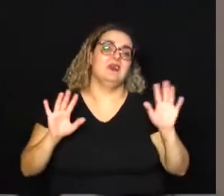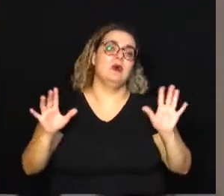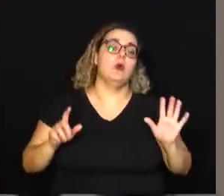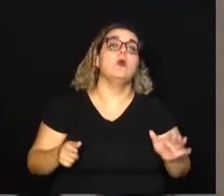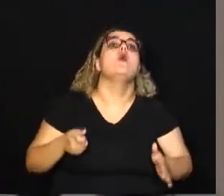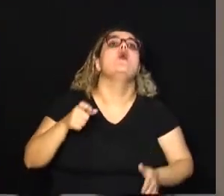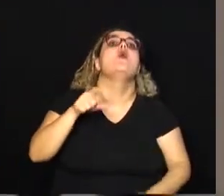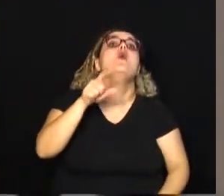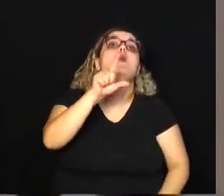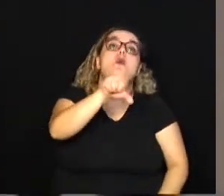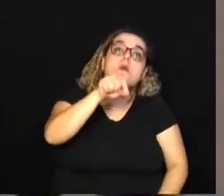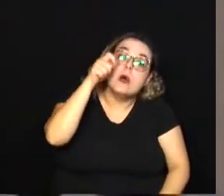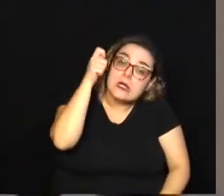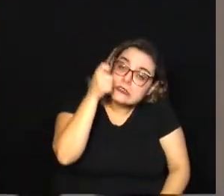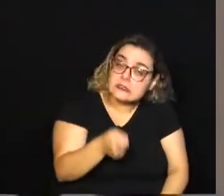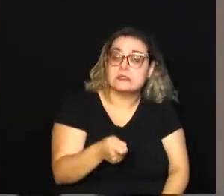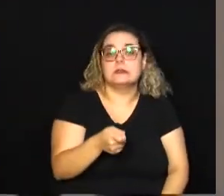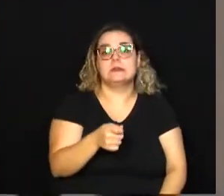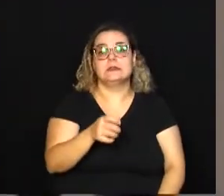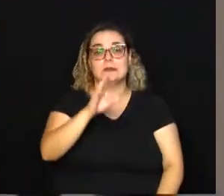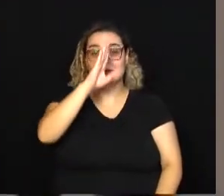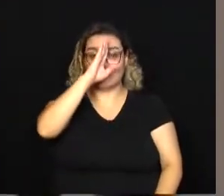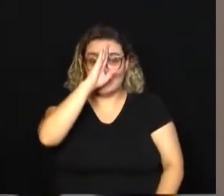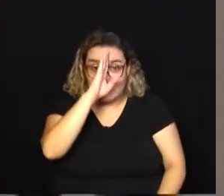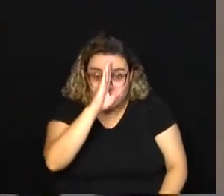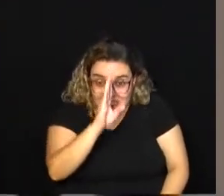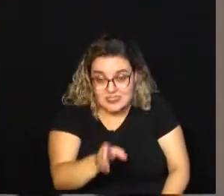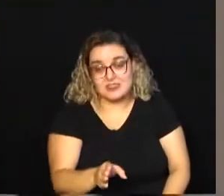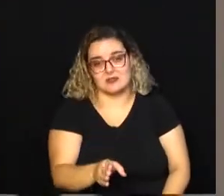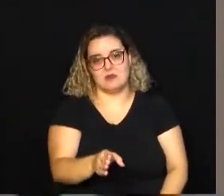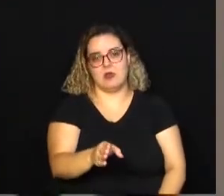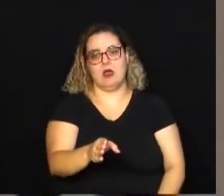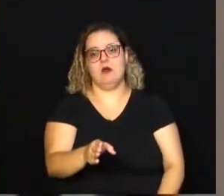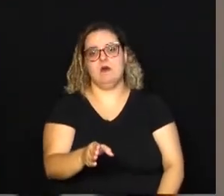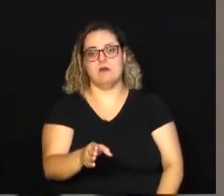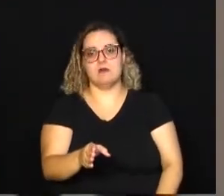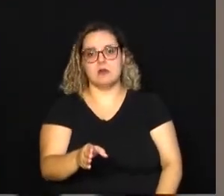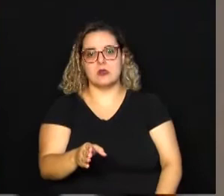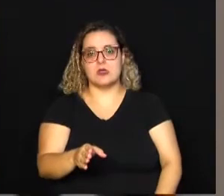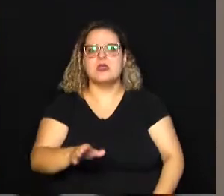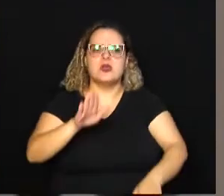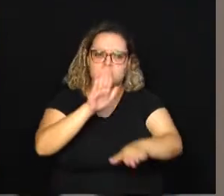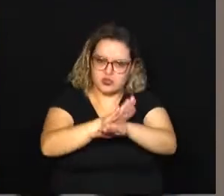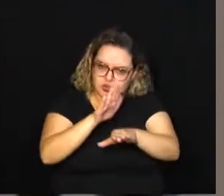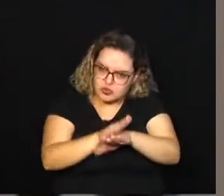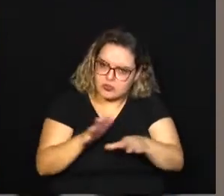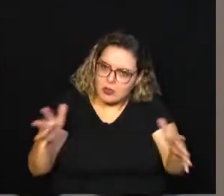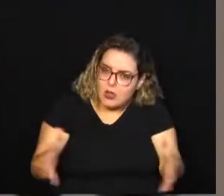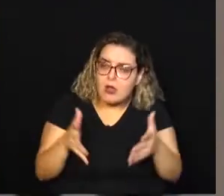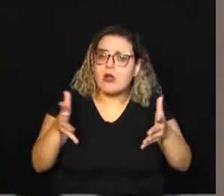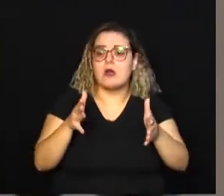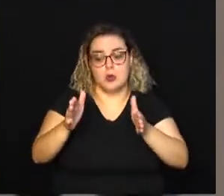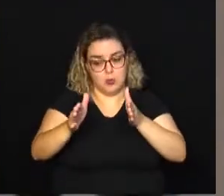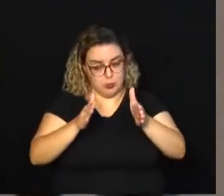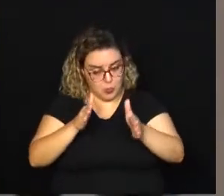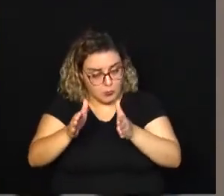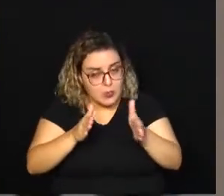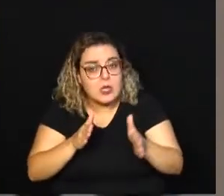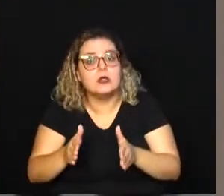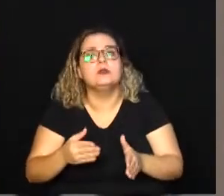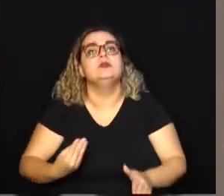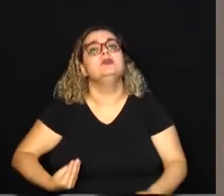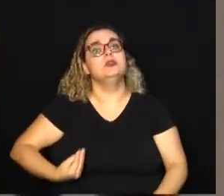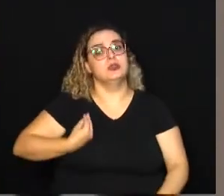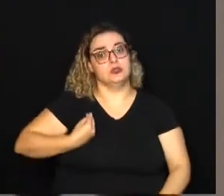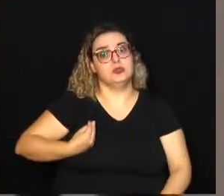decisão central, não é, que bancasse essa situação e dissesse, olha, em tempos que estamos vivendo